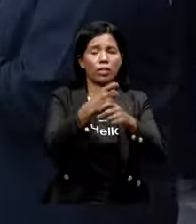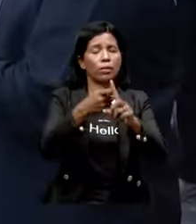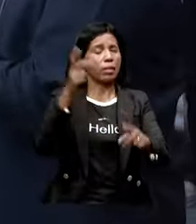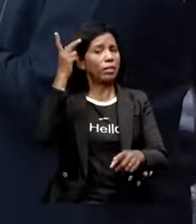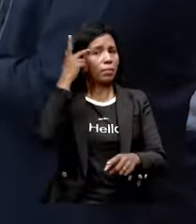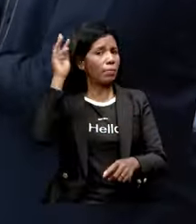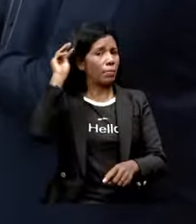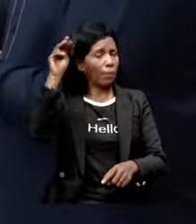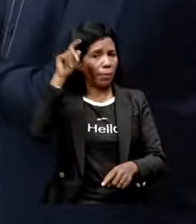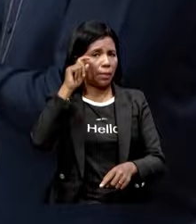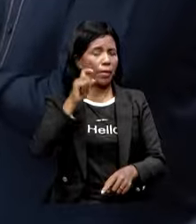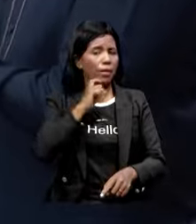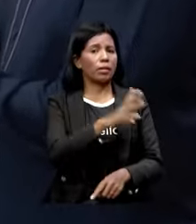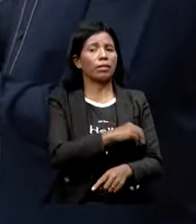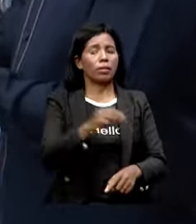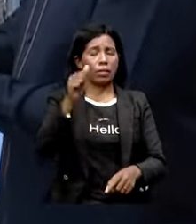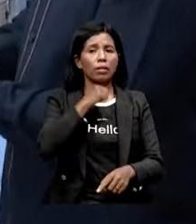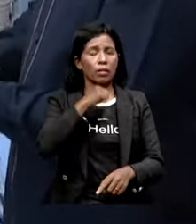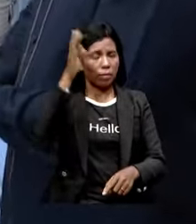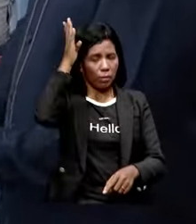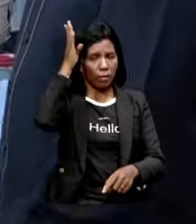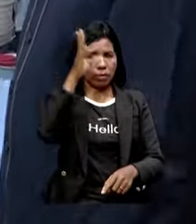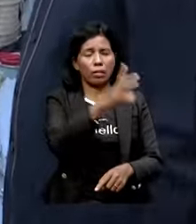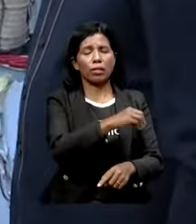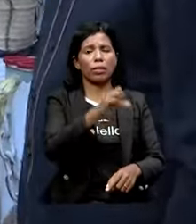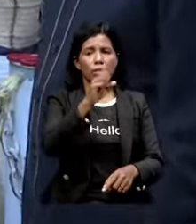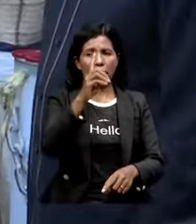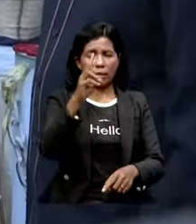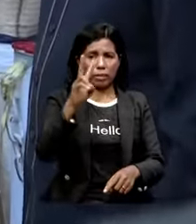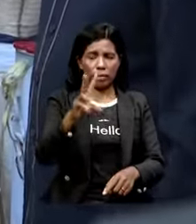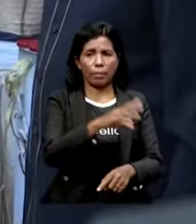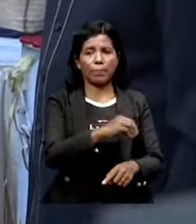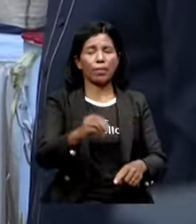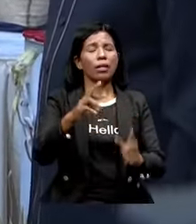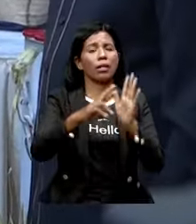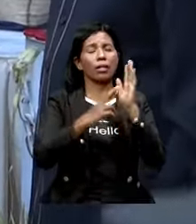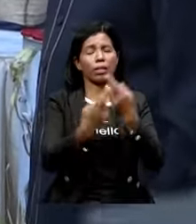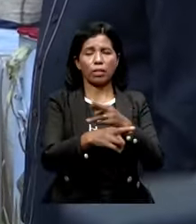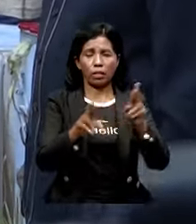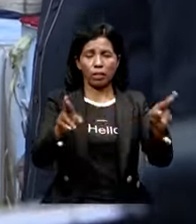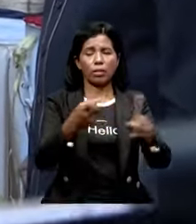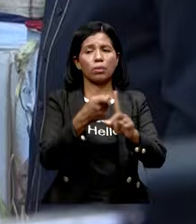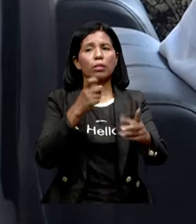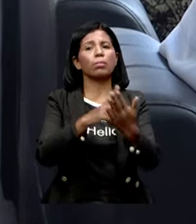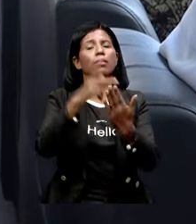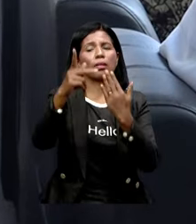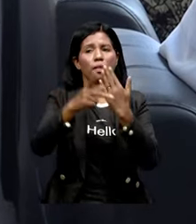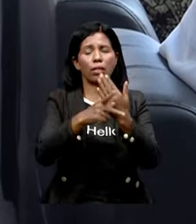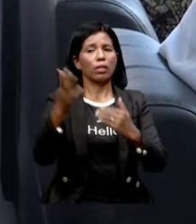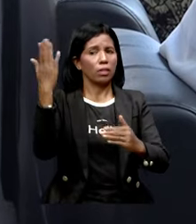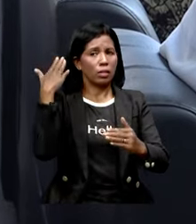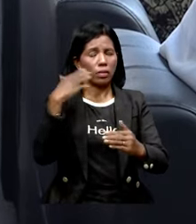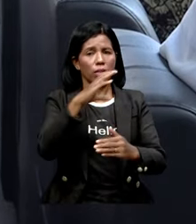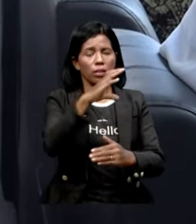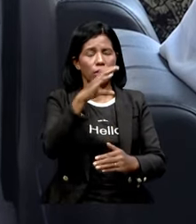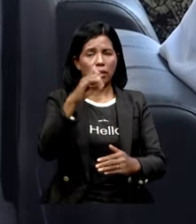primeiro-ministro, Carlos Sana Guzmão, no Dom Virgílio Cardeal do Carmo da Silva, STB. Fosse no resultado o seu programa de Malplot, nebe mac antes nesse